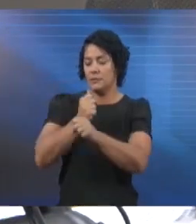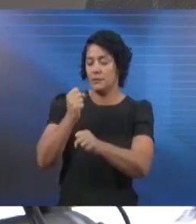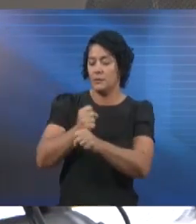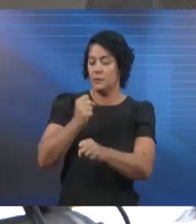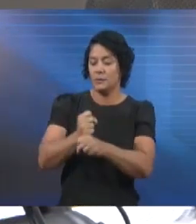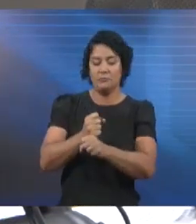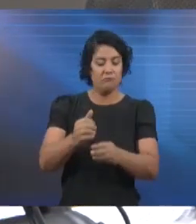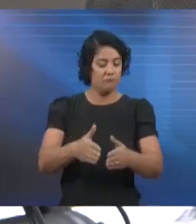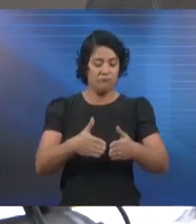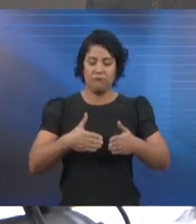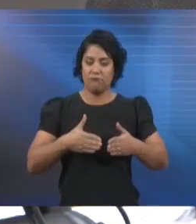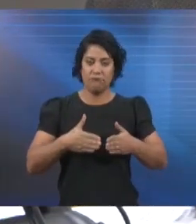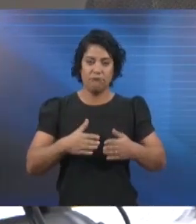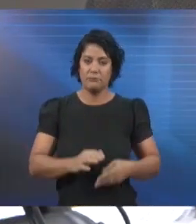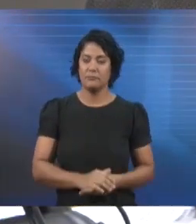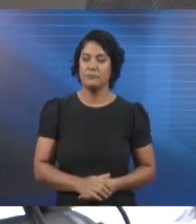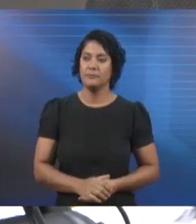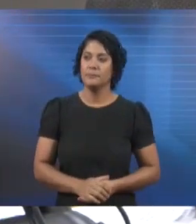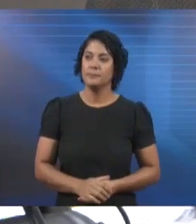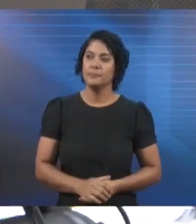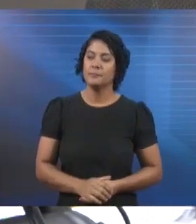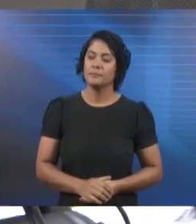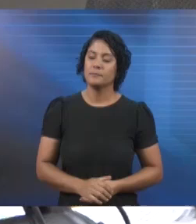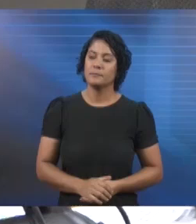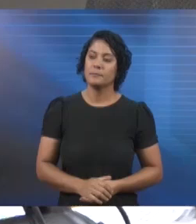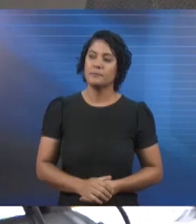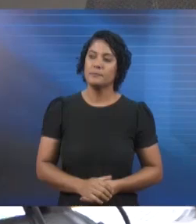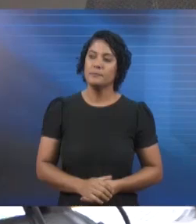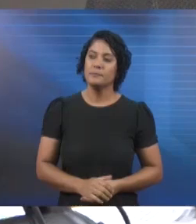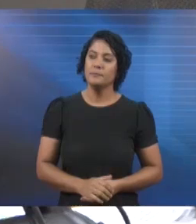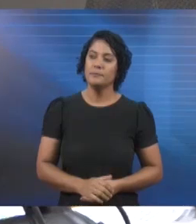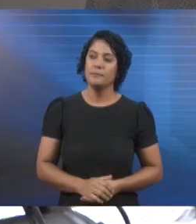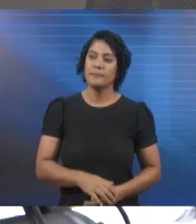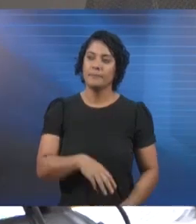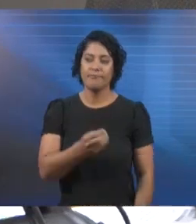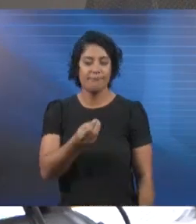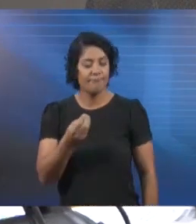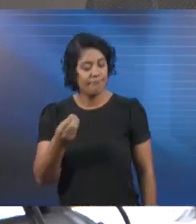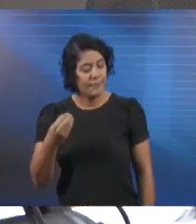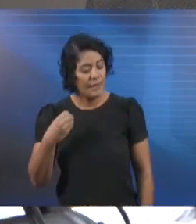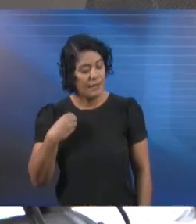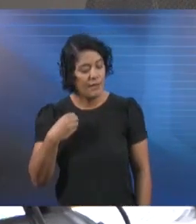não ser licenciada Esse é um pecado